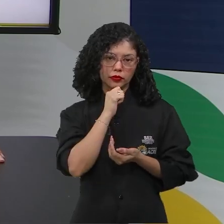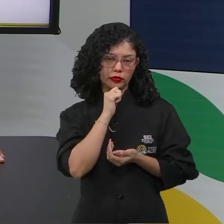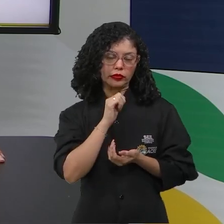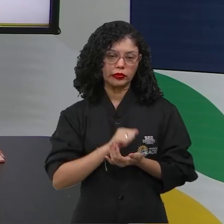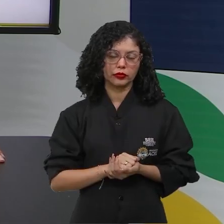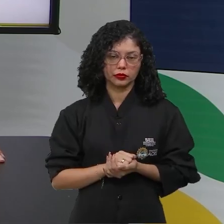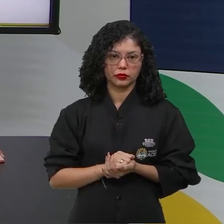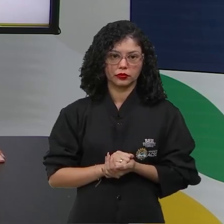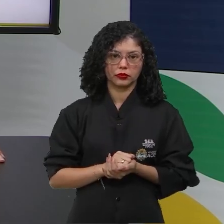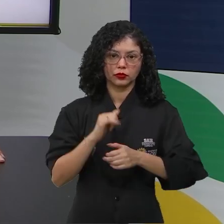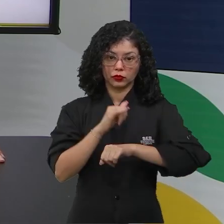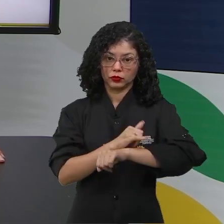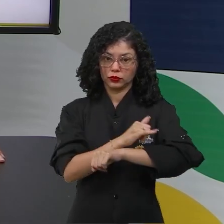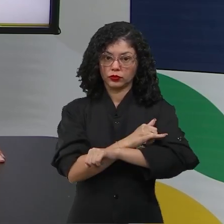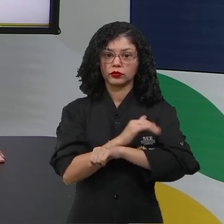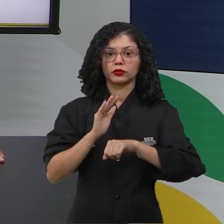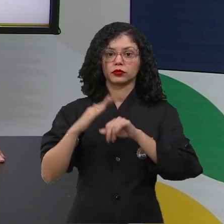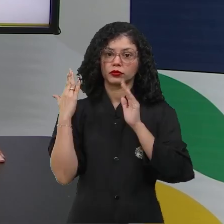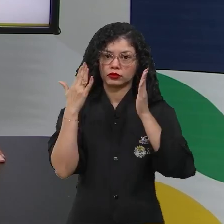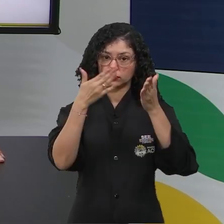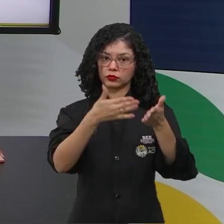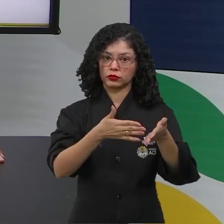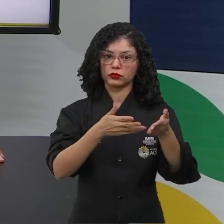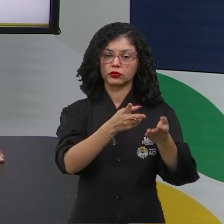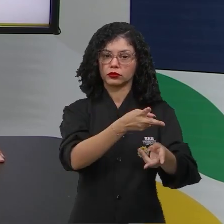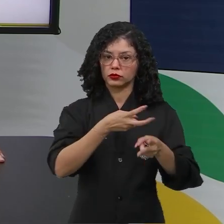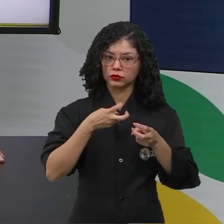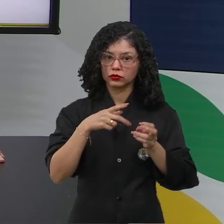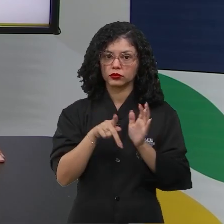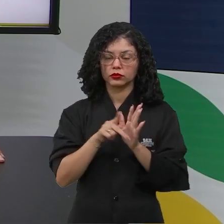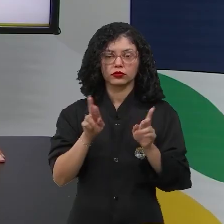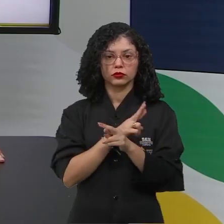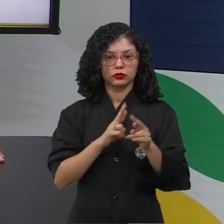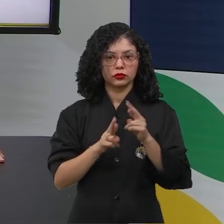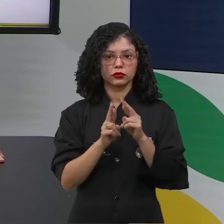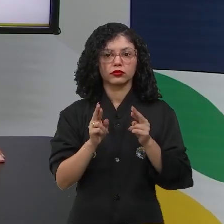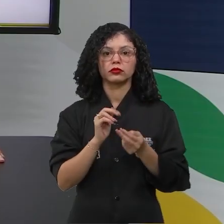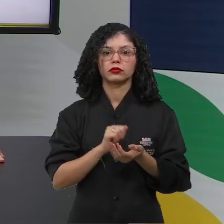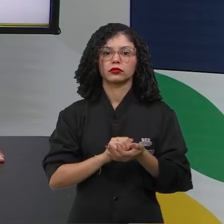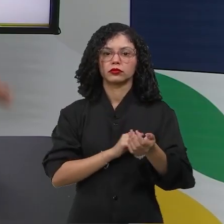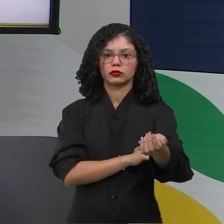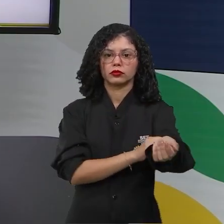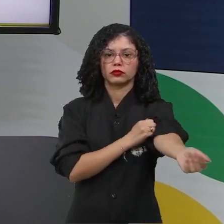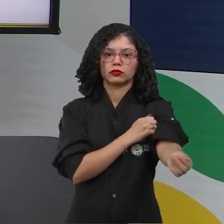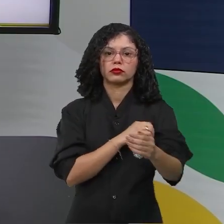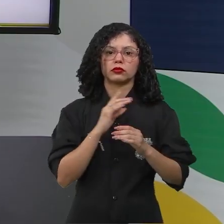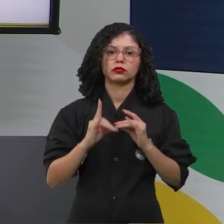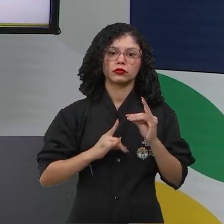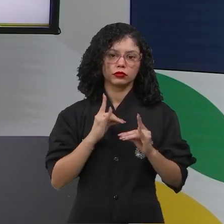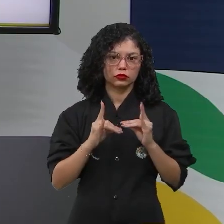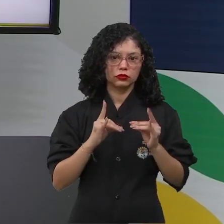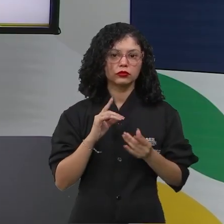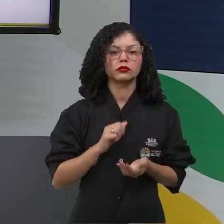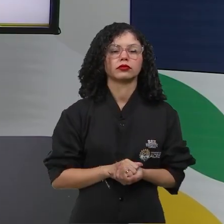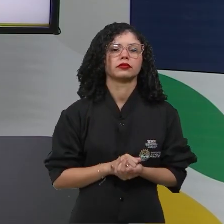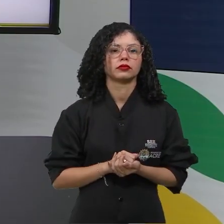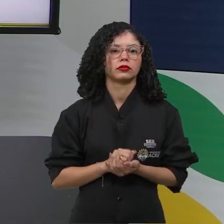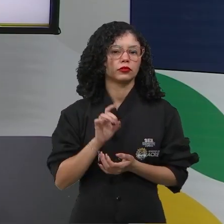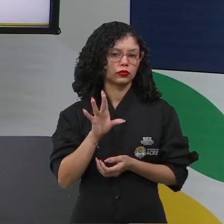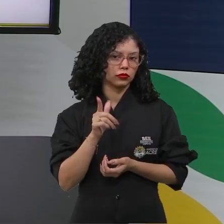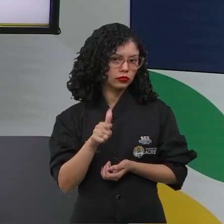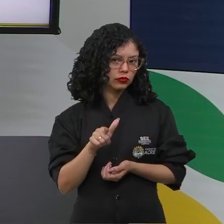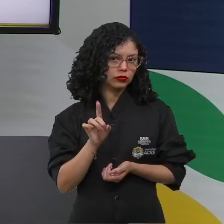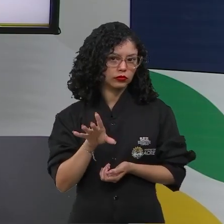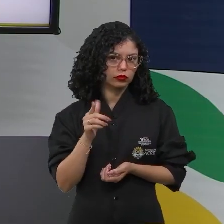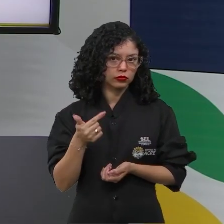As gorduras vão estar mais direcionadas na absorção e correlação com os hormônios. Então, temos, essa é a base, só tem isso?